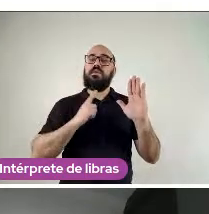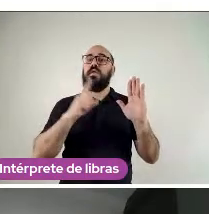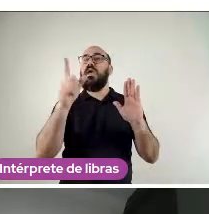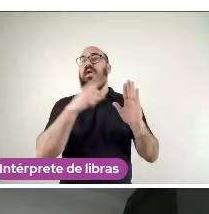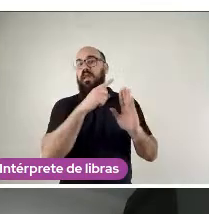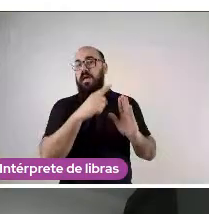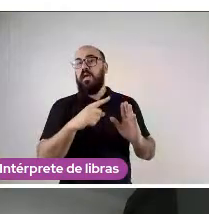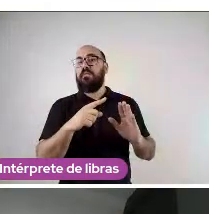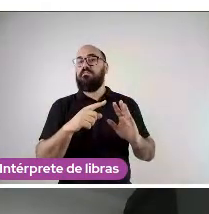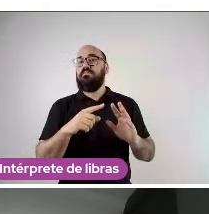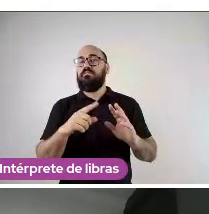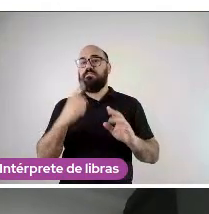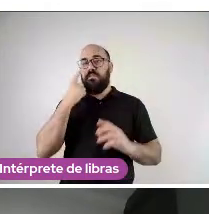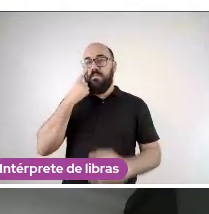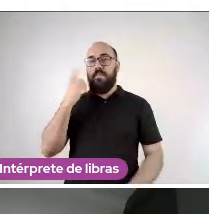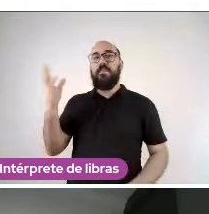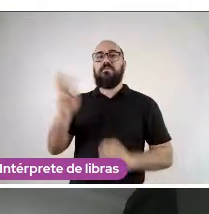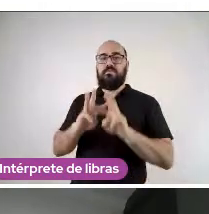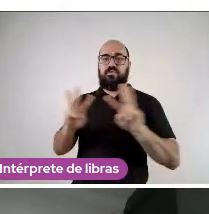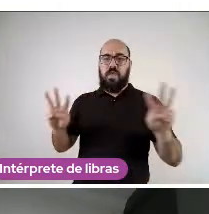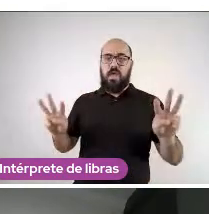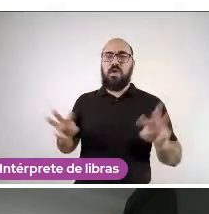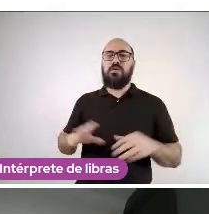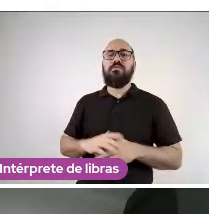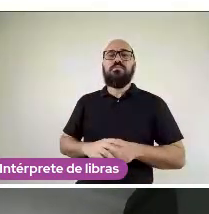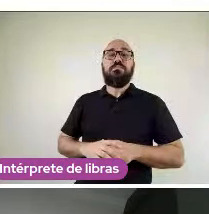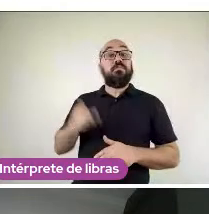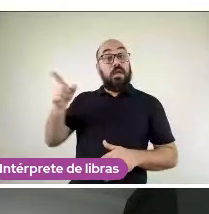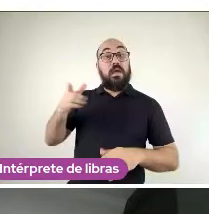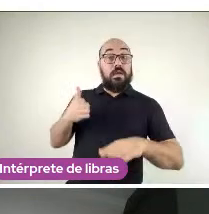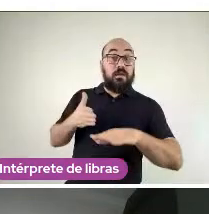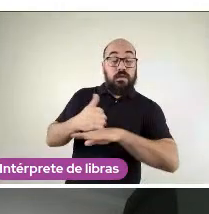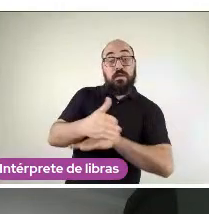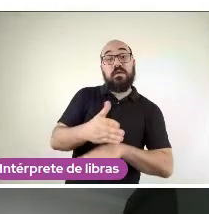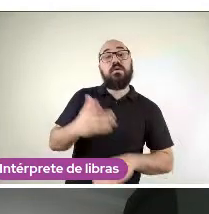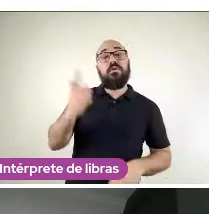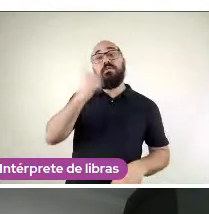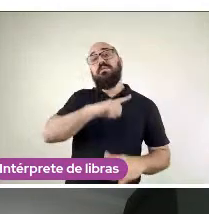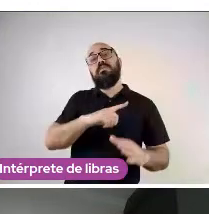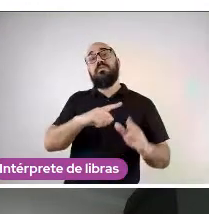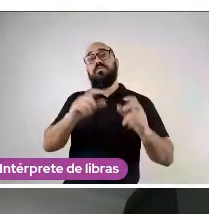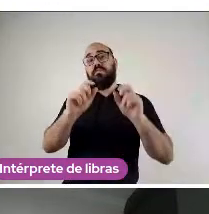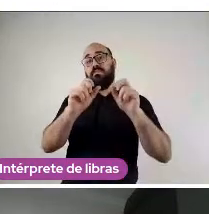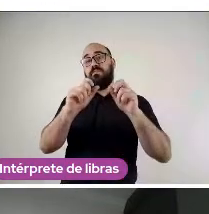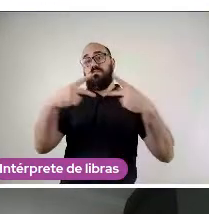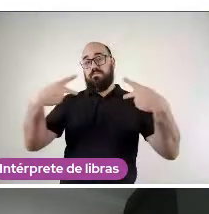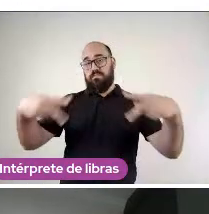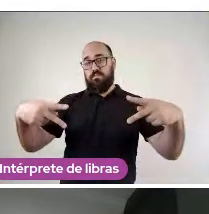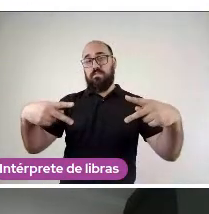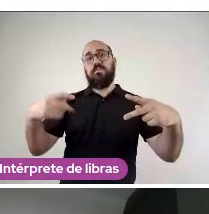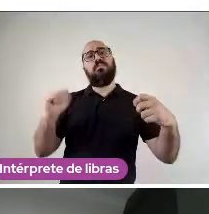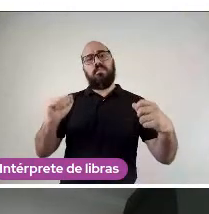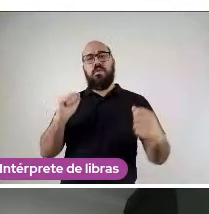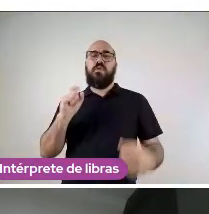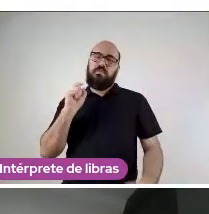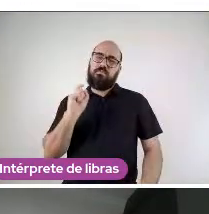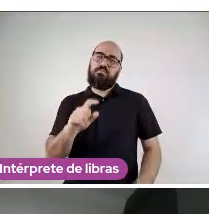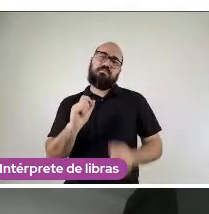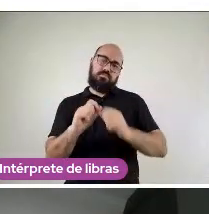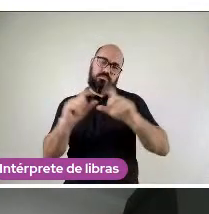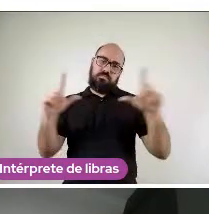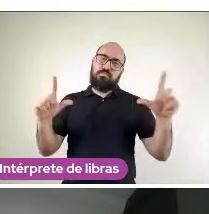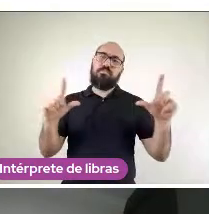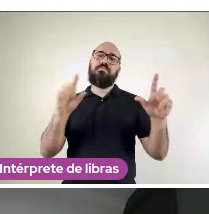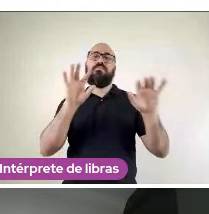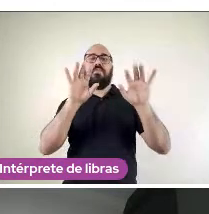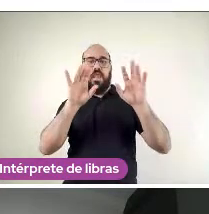oceandecade.org, e ali existe ali um link que você pode entrar, né? Uma vez feito o cadastro, né,